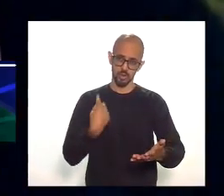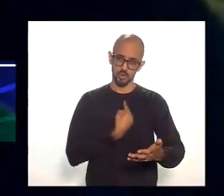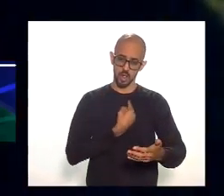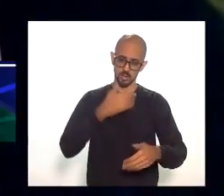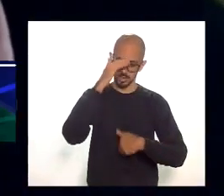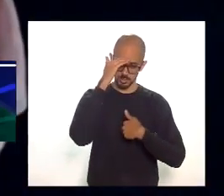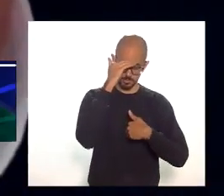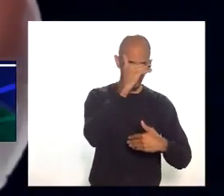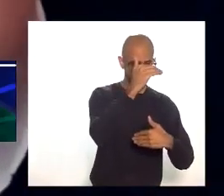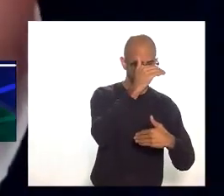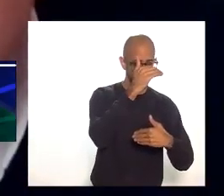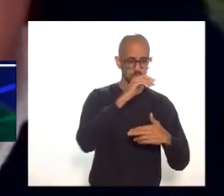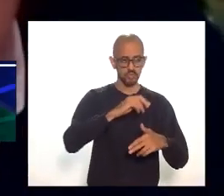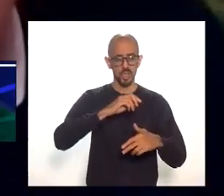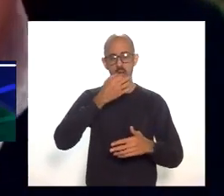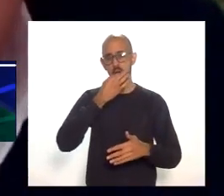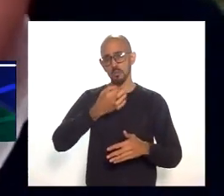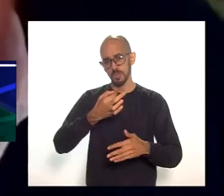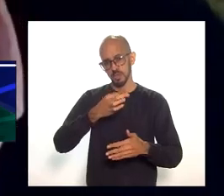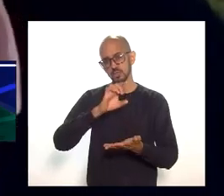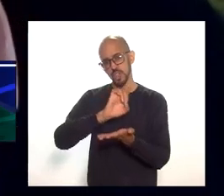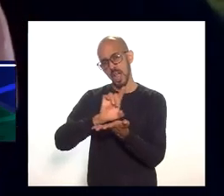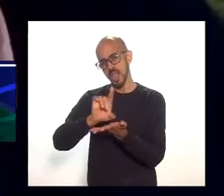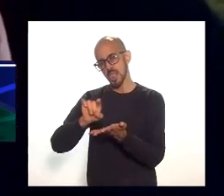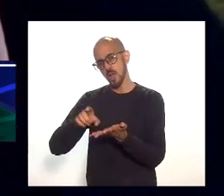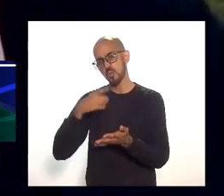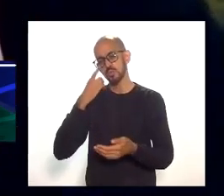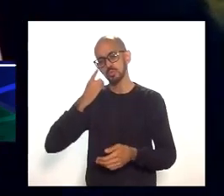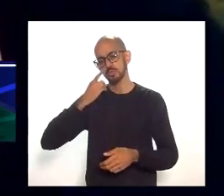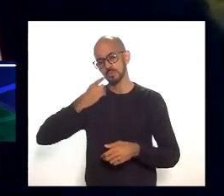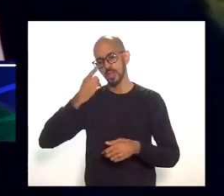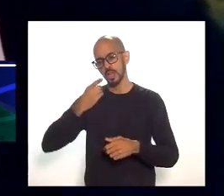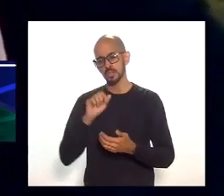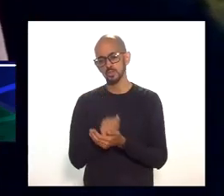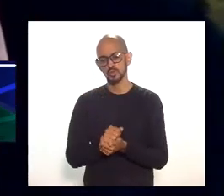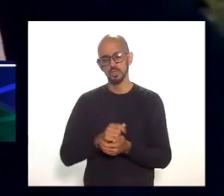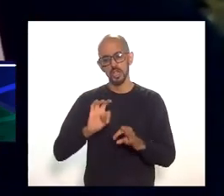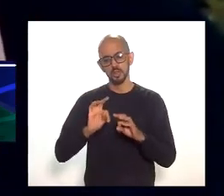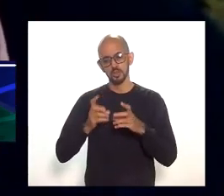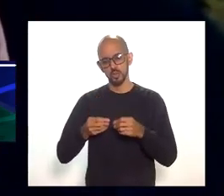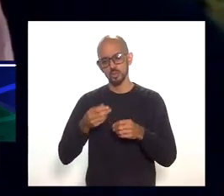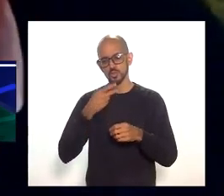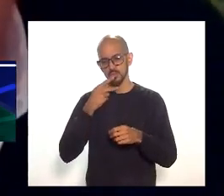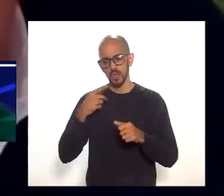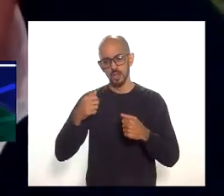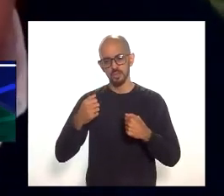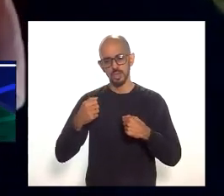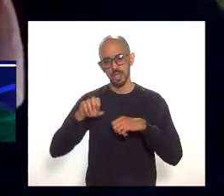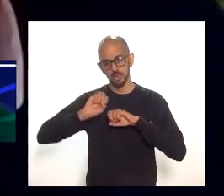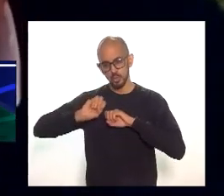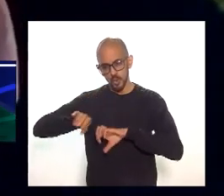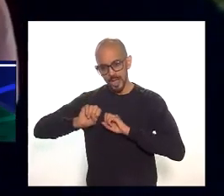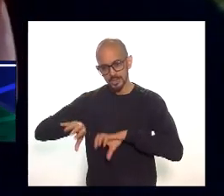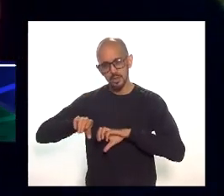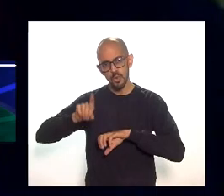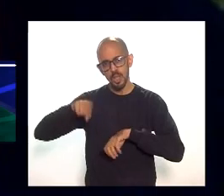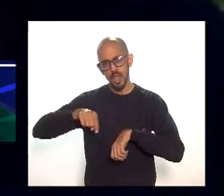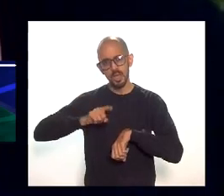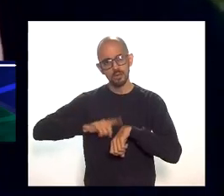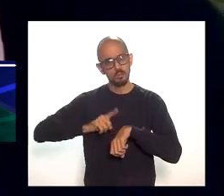opinião de todos os parlamentares, né? Todos aqueles que defendem que a educação, no momento